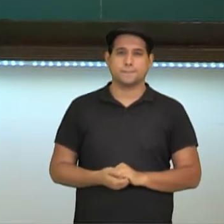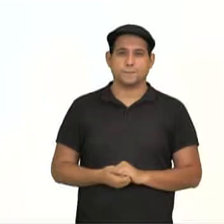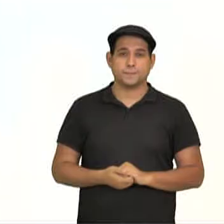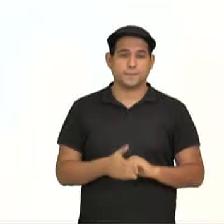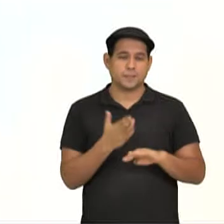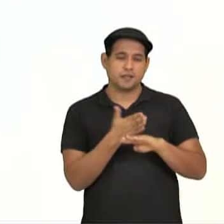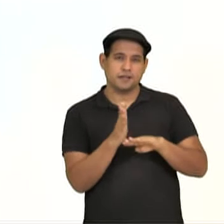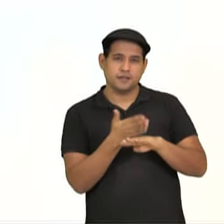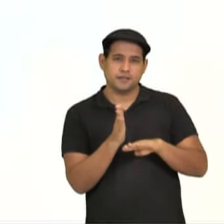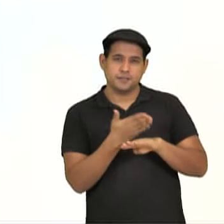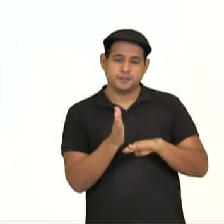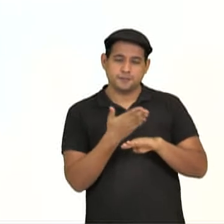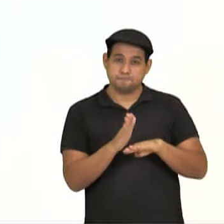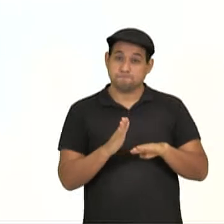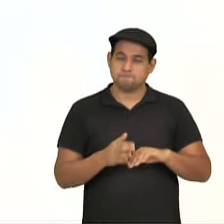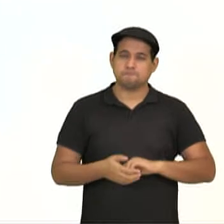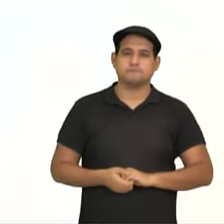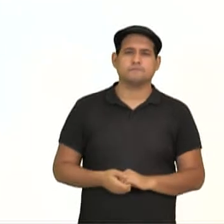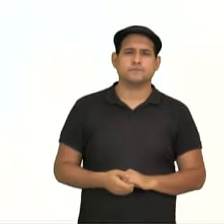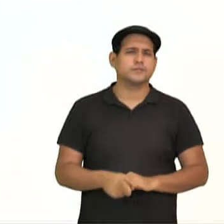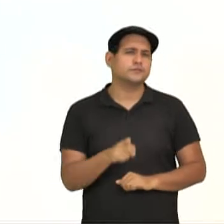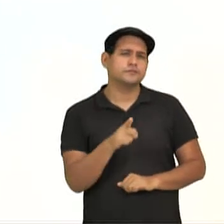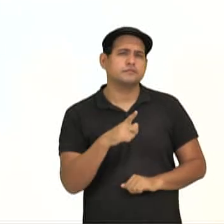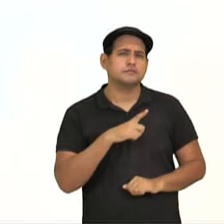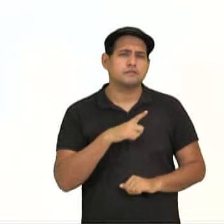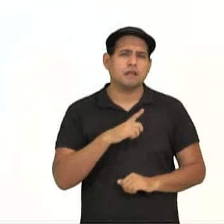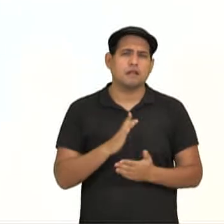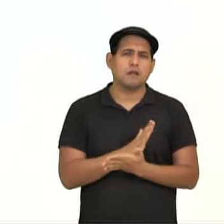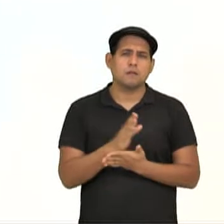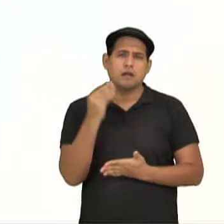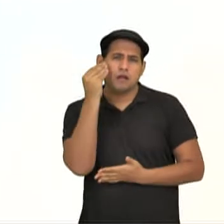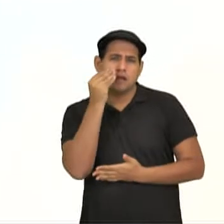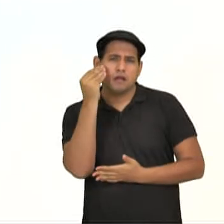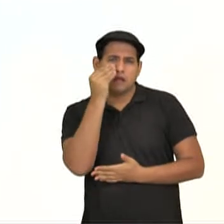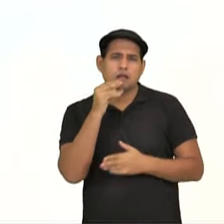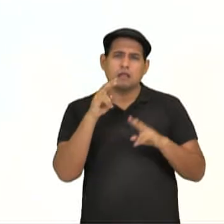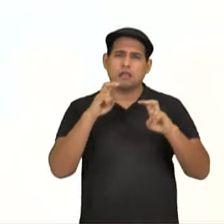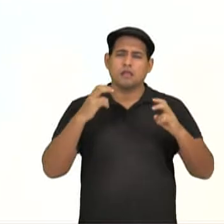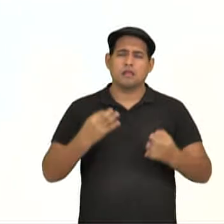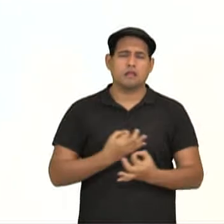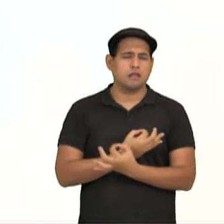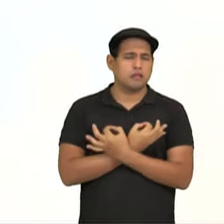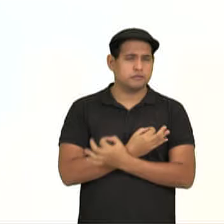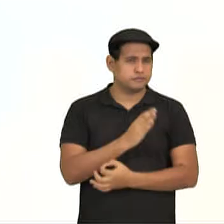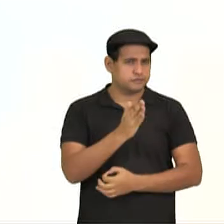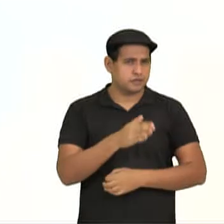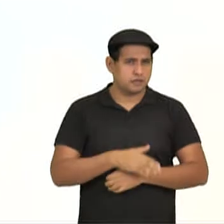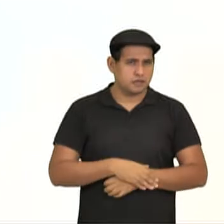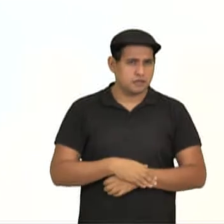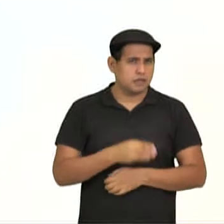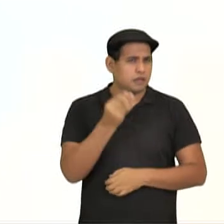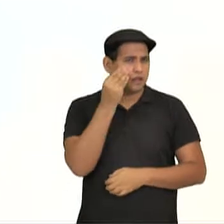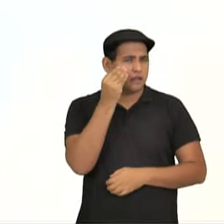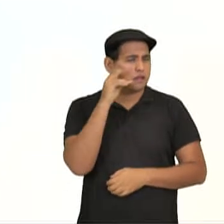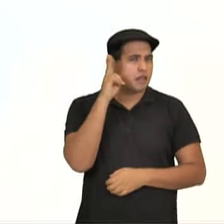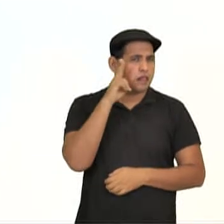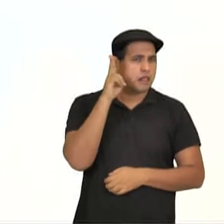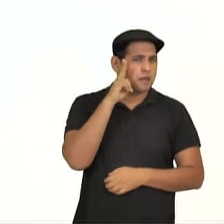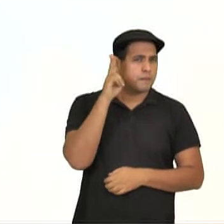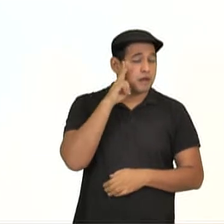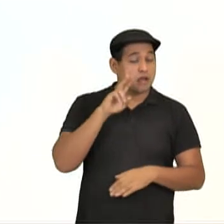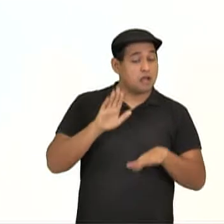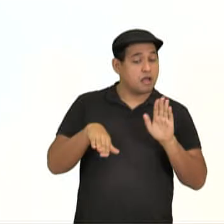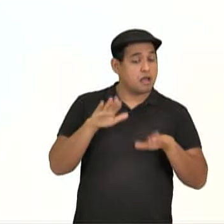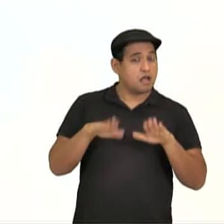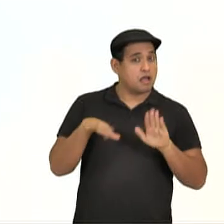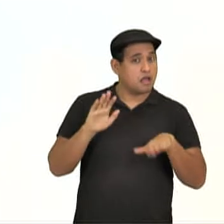Vamos praticar um pouquinho então? Você já teve alguma experiência com a meditação guiada? Tentem relembrar, às vezes